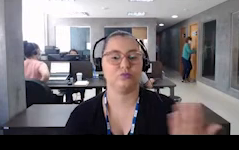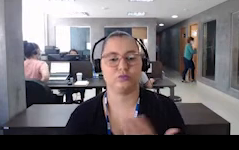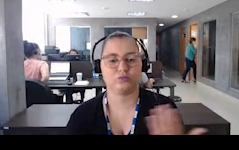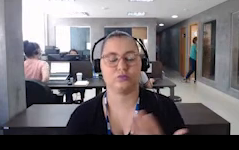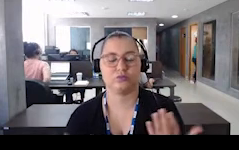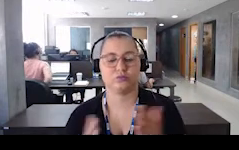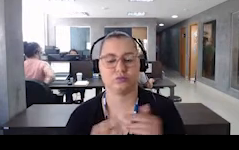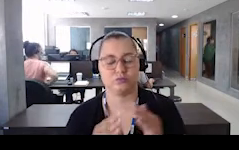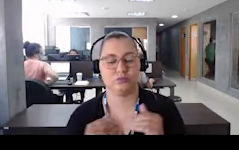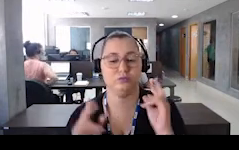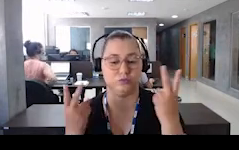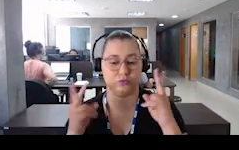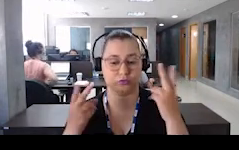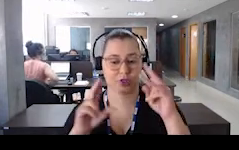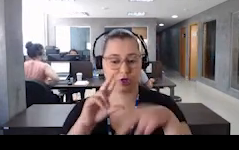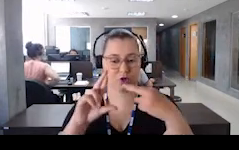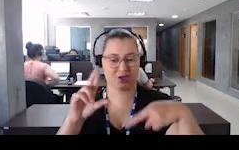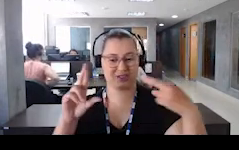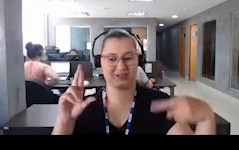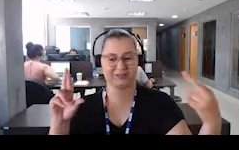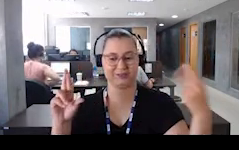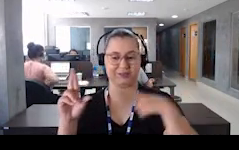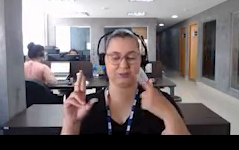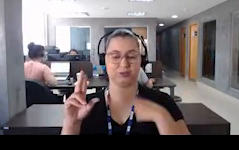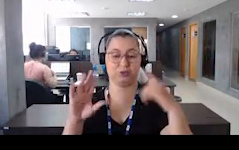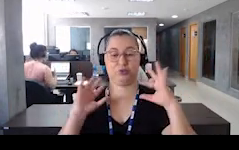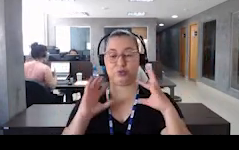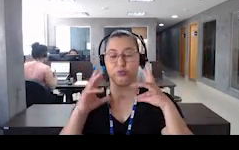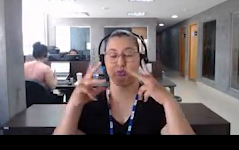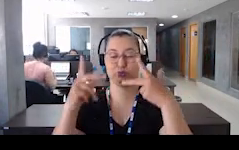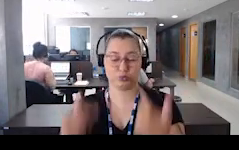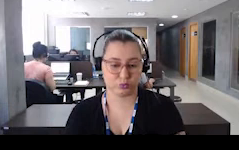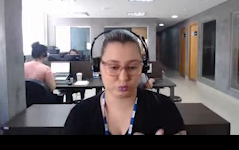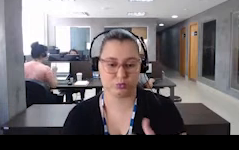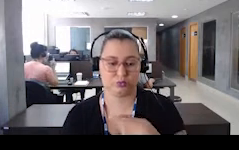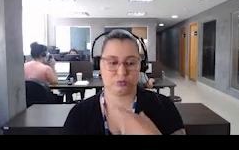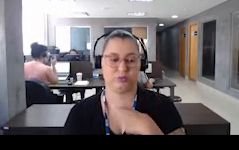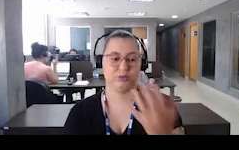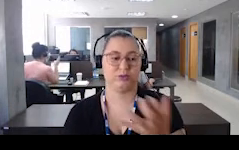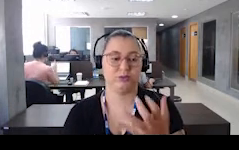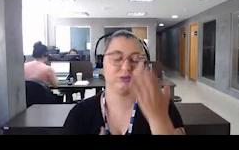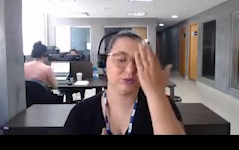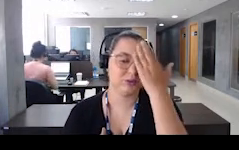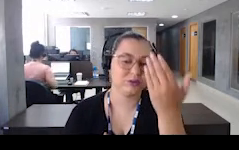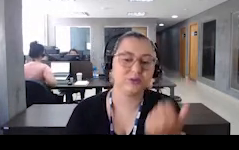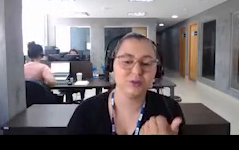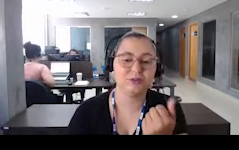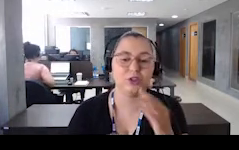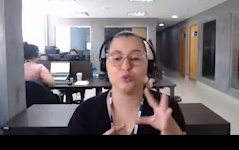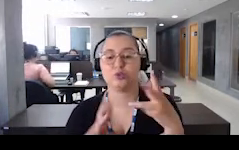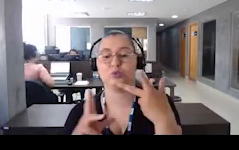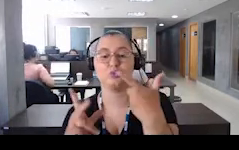ele pede valor da resistência equivalente total do circuito. Ou seja, ele quer saber quanto que é